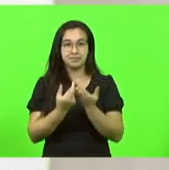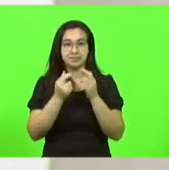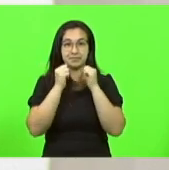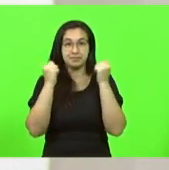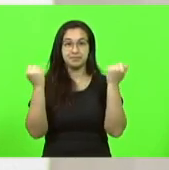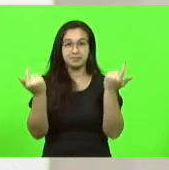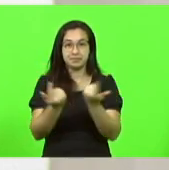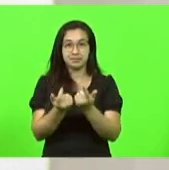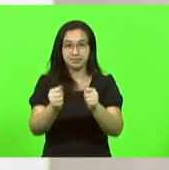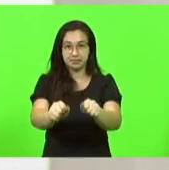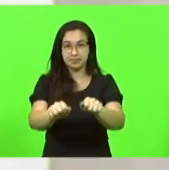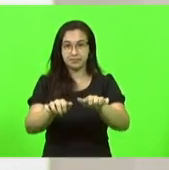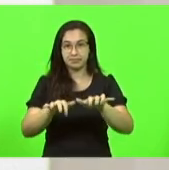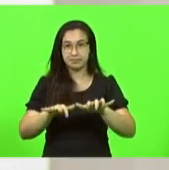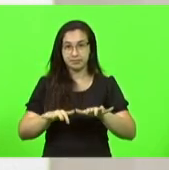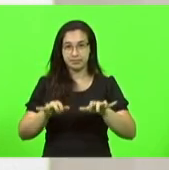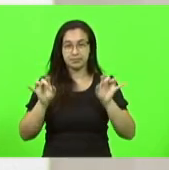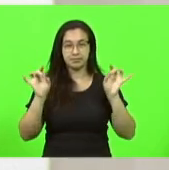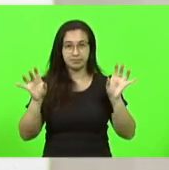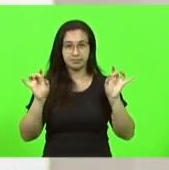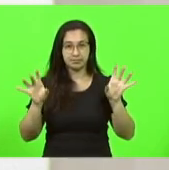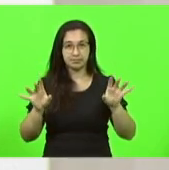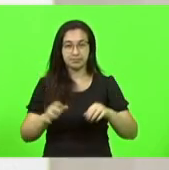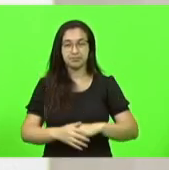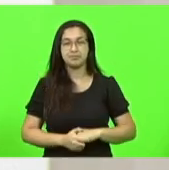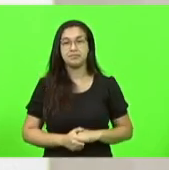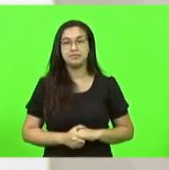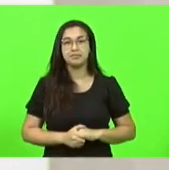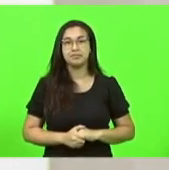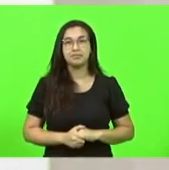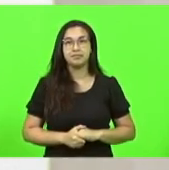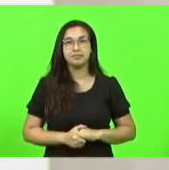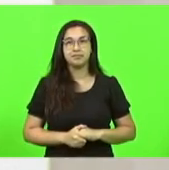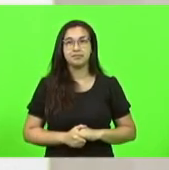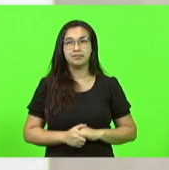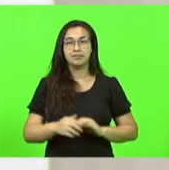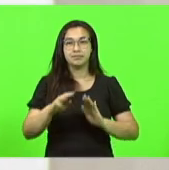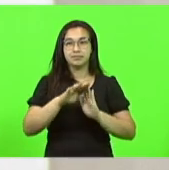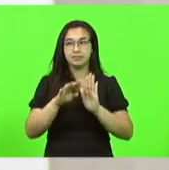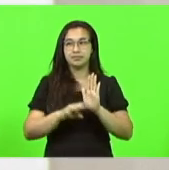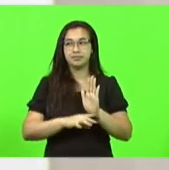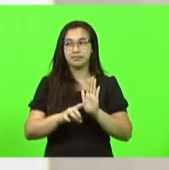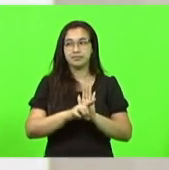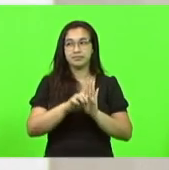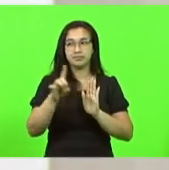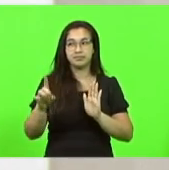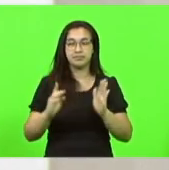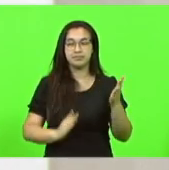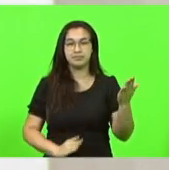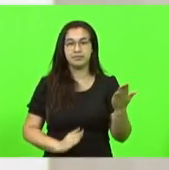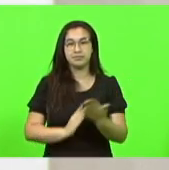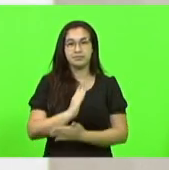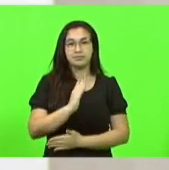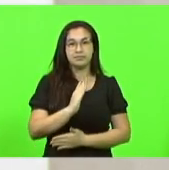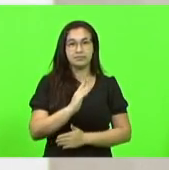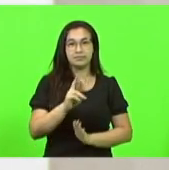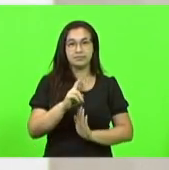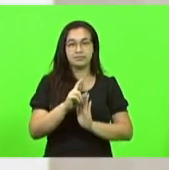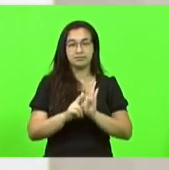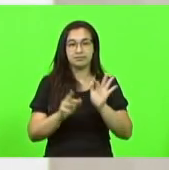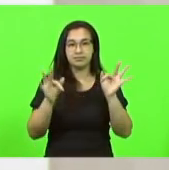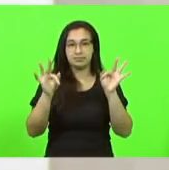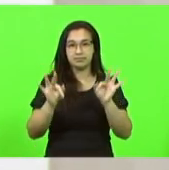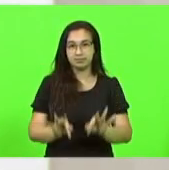Assembleia Legislativa em sessão extraordinária. Ordem do dia. Foram aprovadas as redações finais